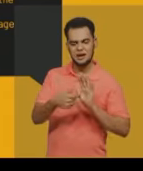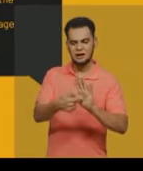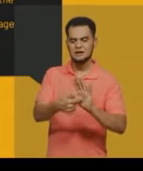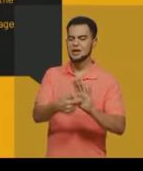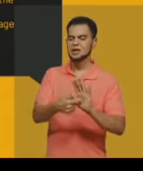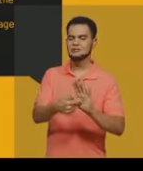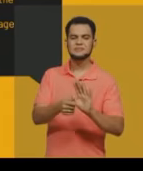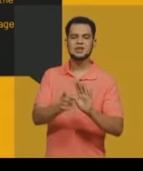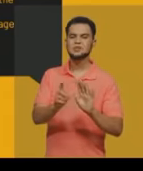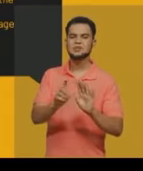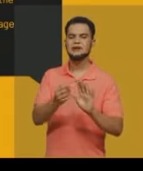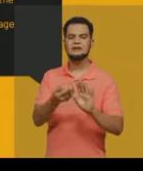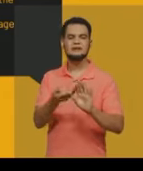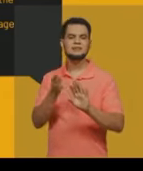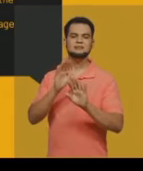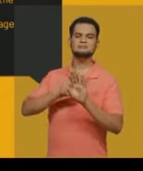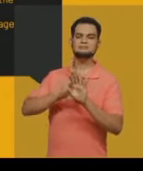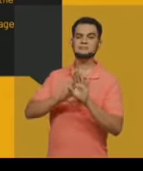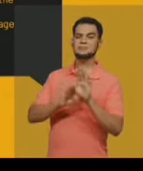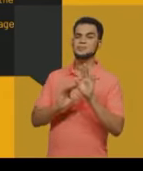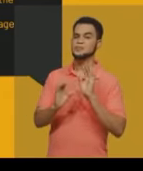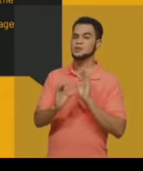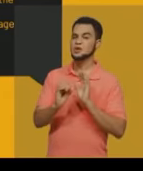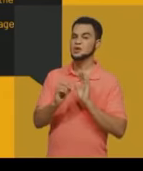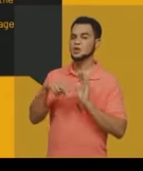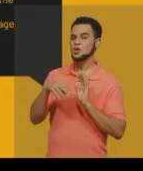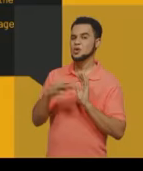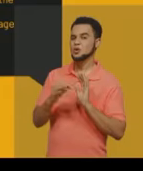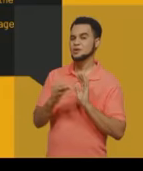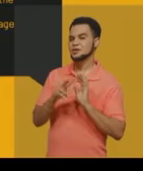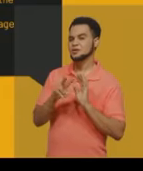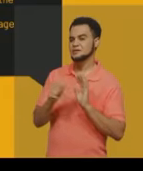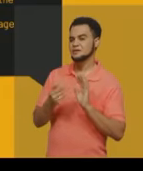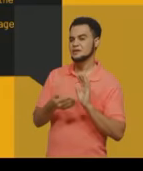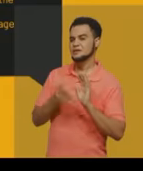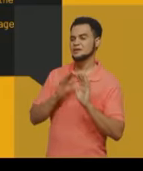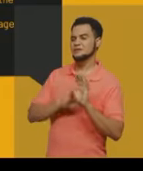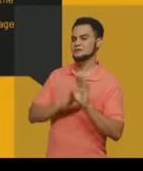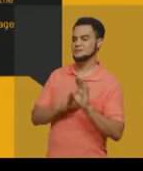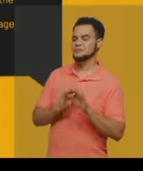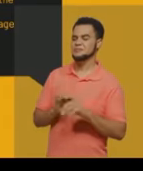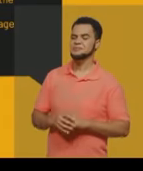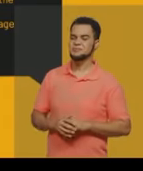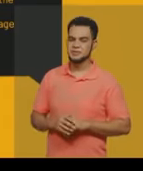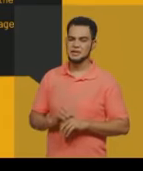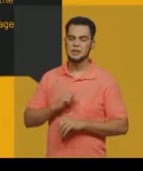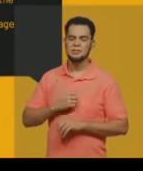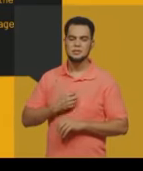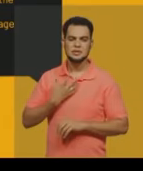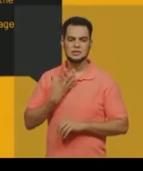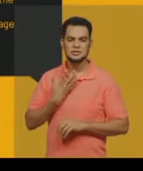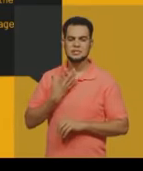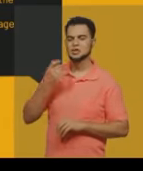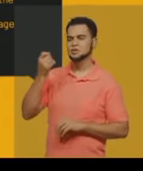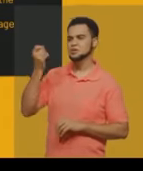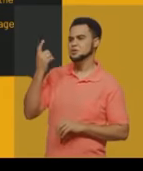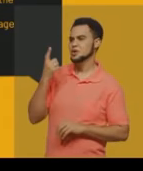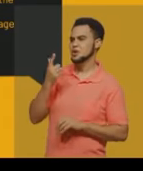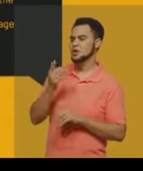Poesia é tudo. Há poesia no poema. Há poesia num pôr do sol, há poesia num filme,